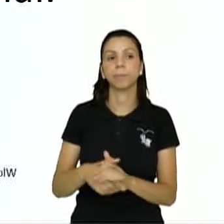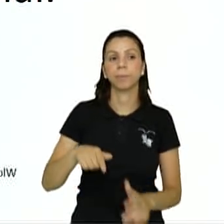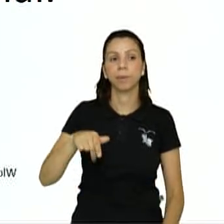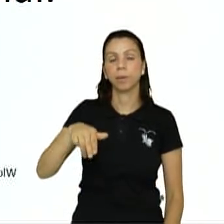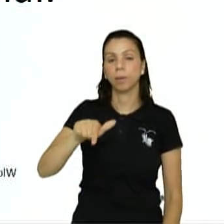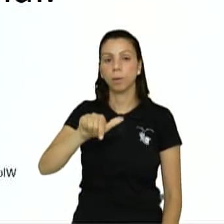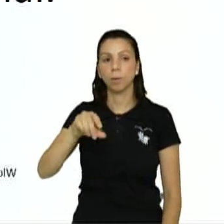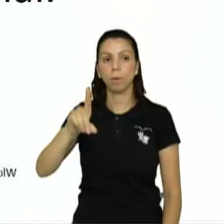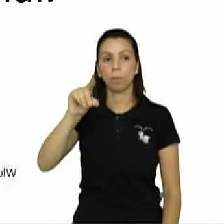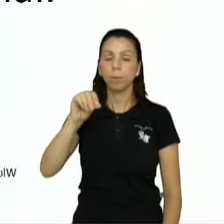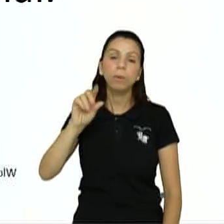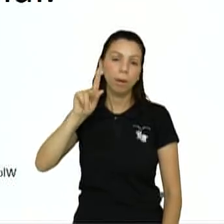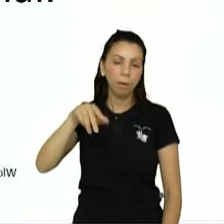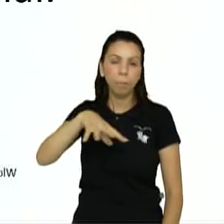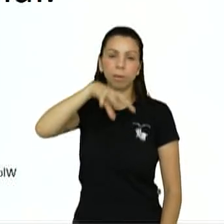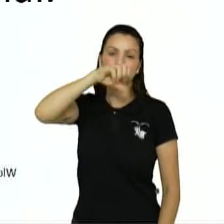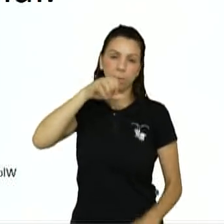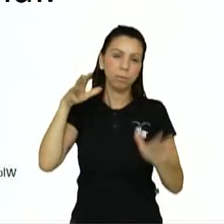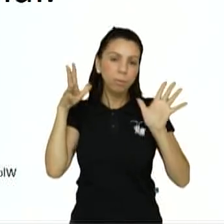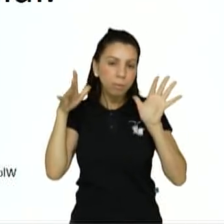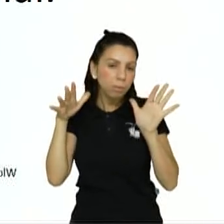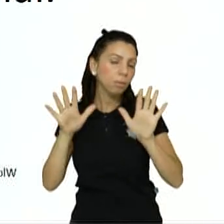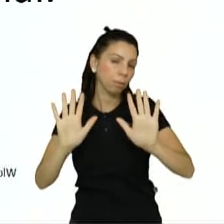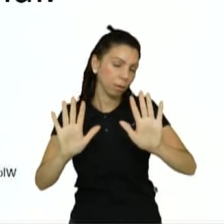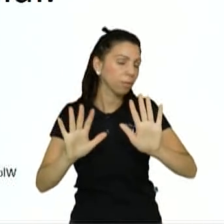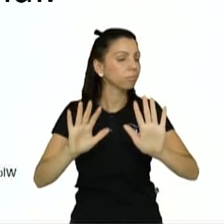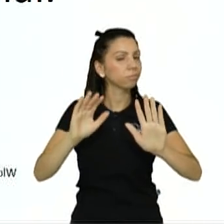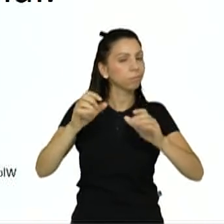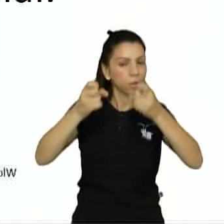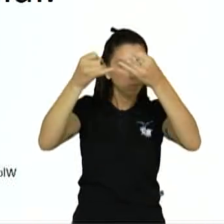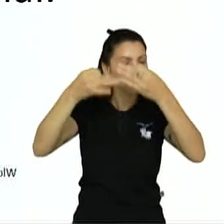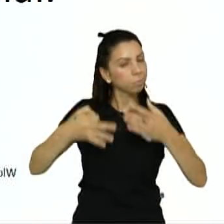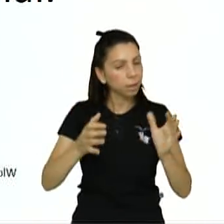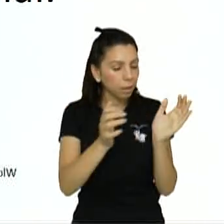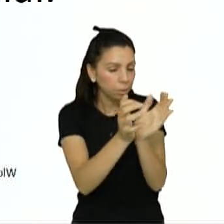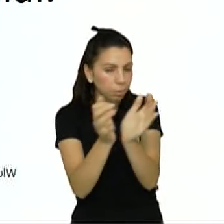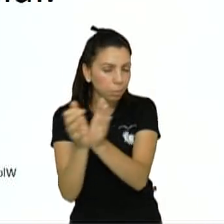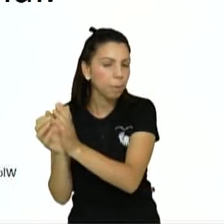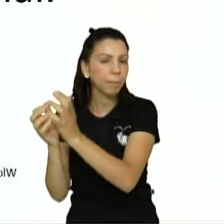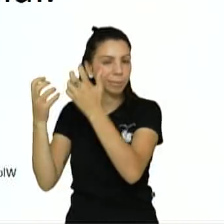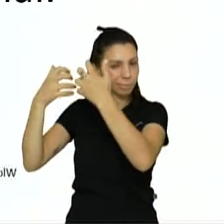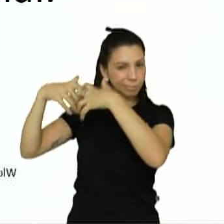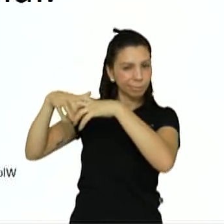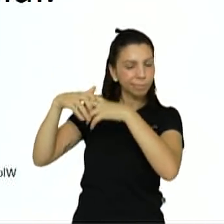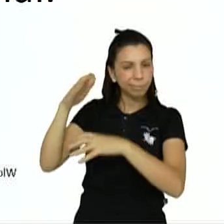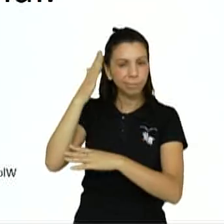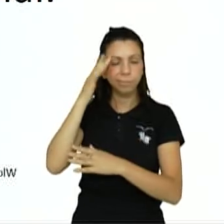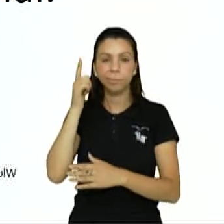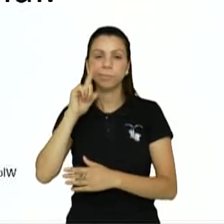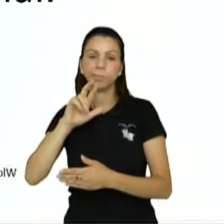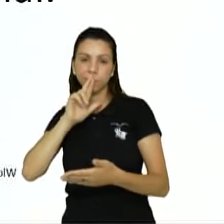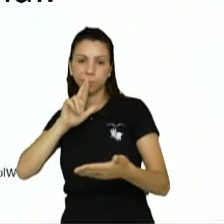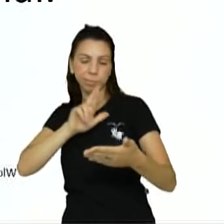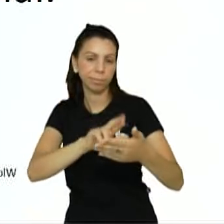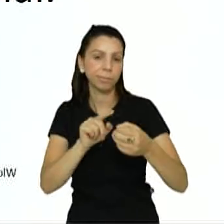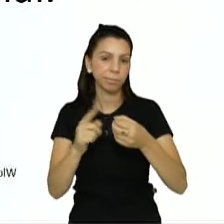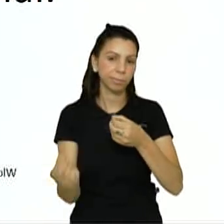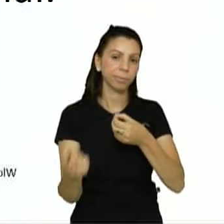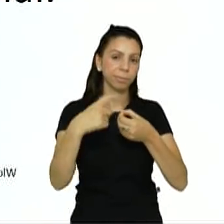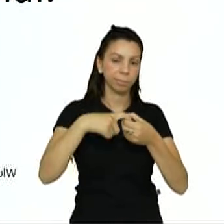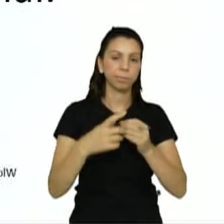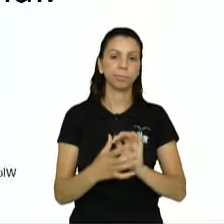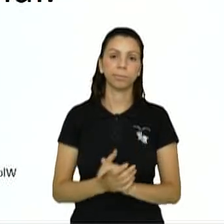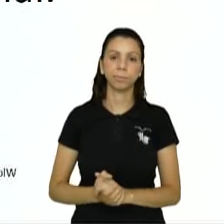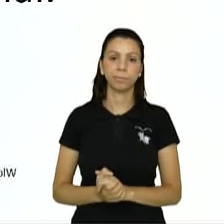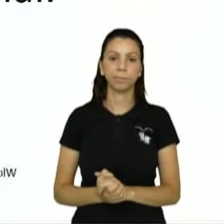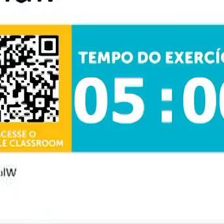apresentam respiração branquial? Eu não falei sobre todos esses grupos ainda, mas pensa um pouquinho que você já vai conseguir responder e daqui a pouquinho a gente